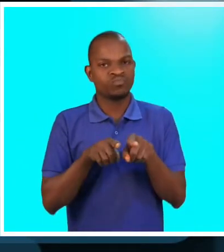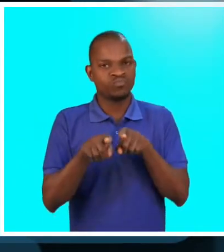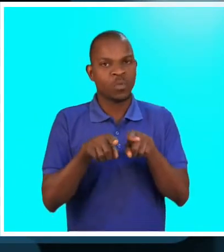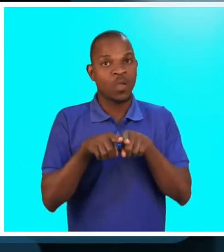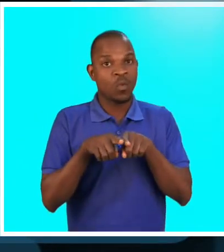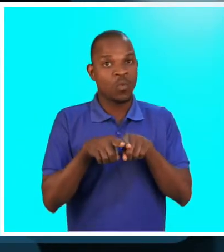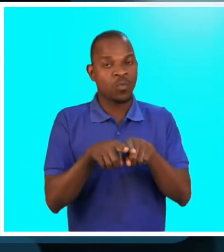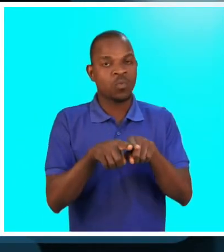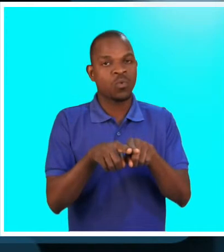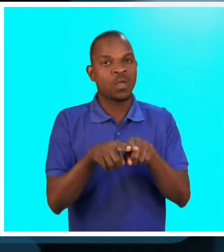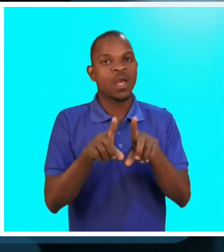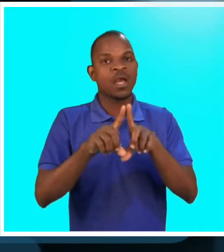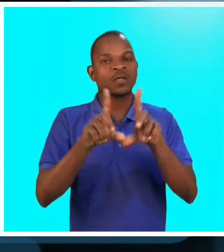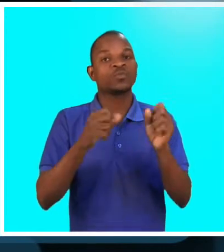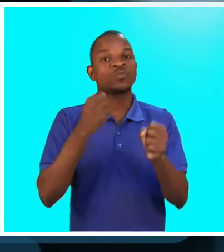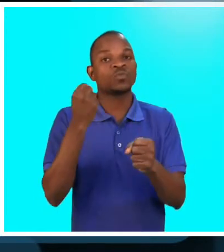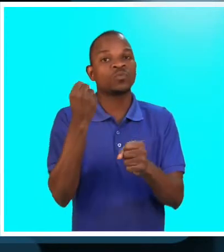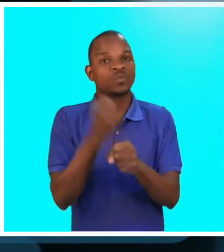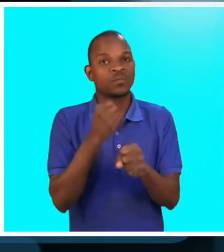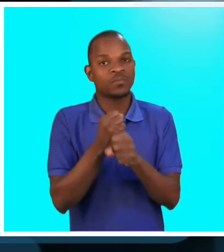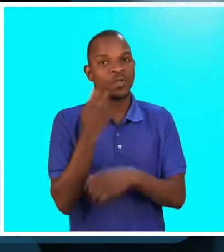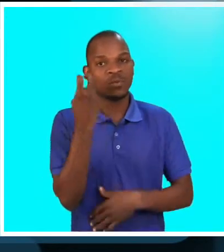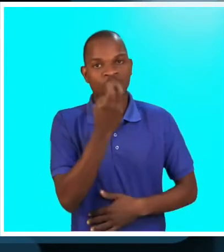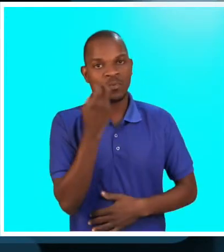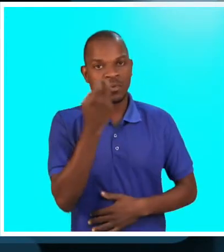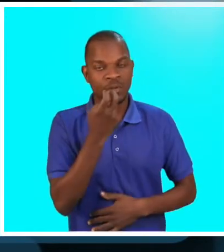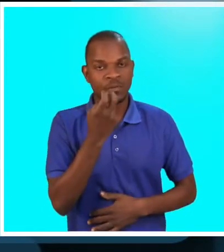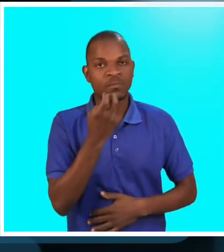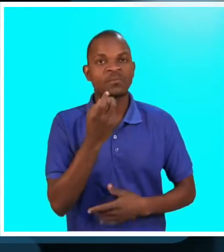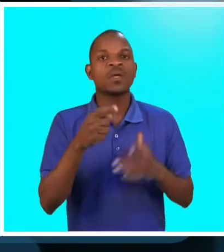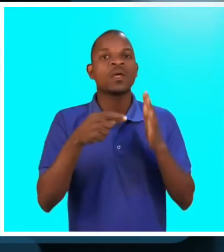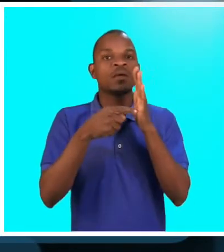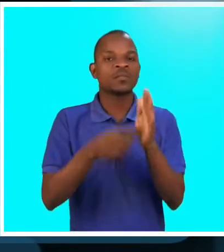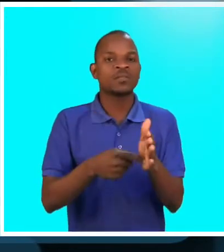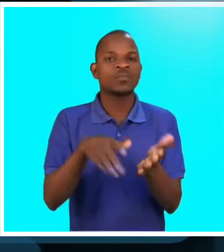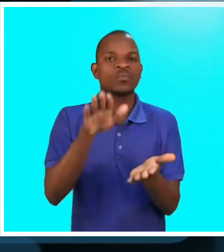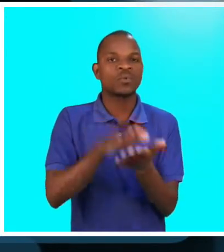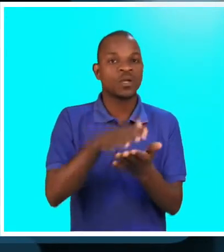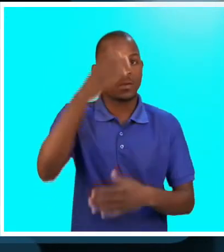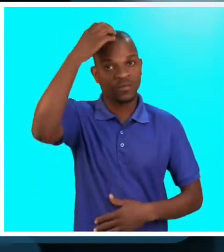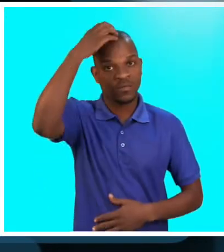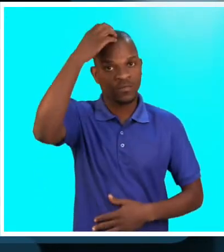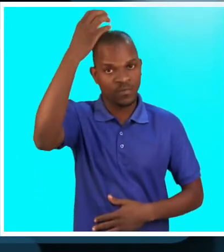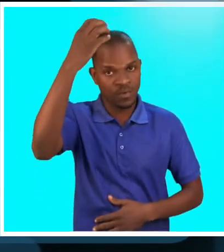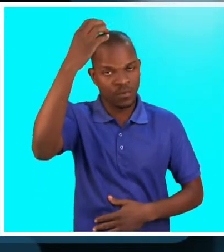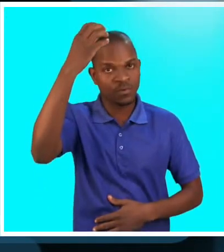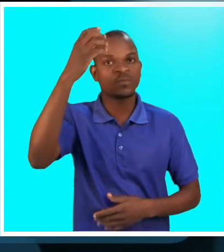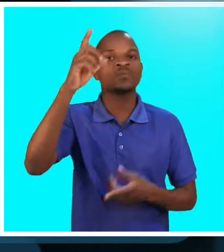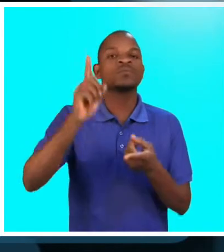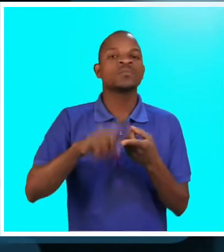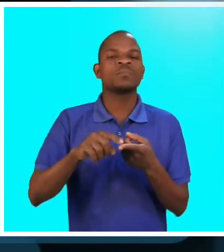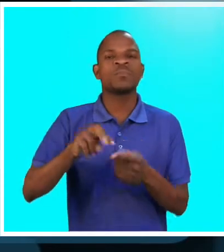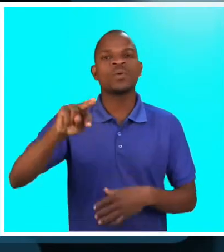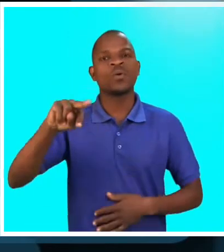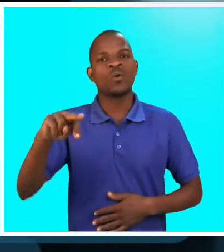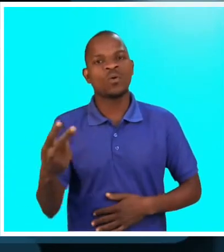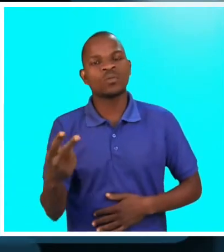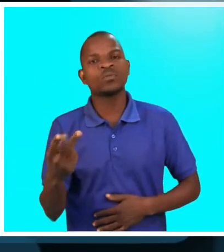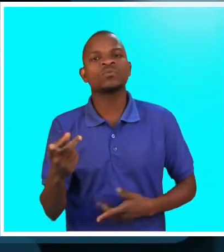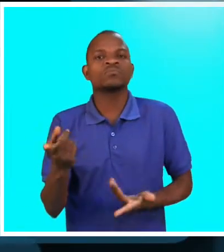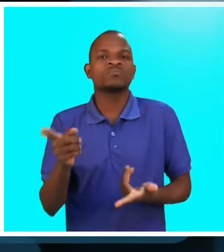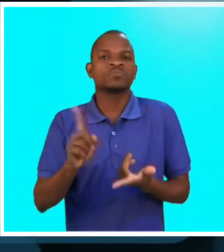concorrem em pé de igualdade no mercado de emprego nesse caso um exemplo um estado